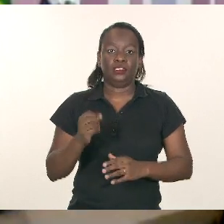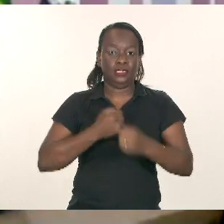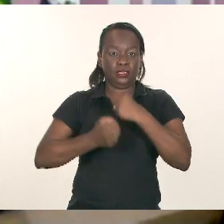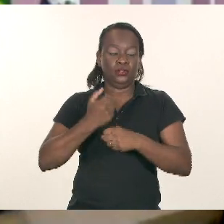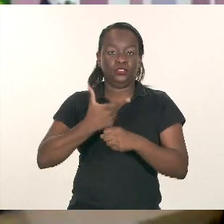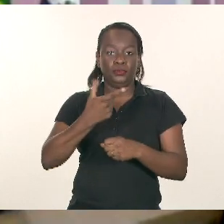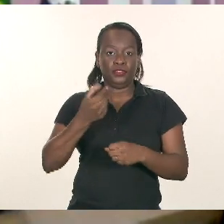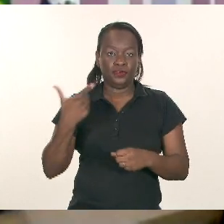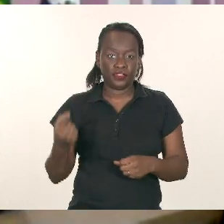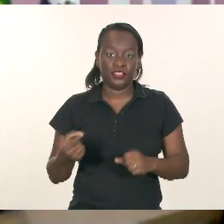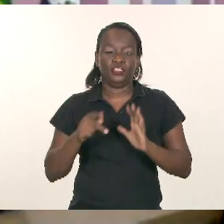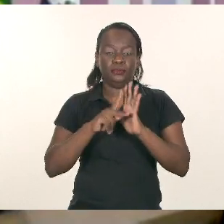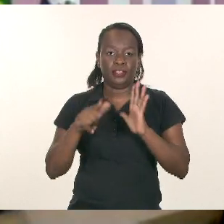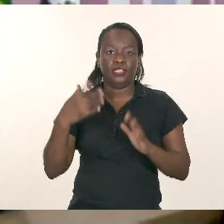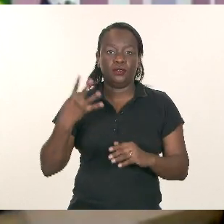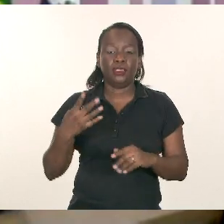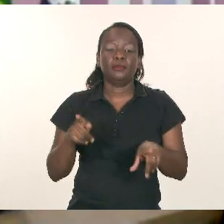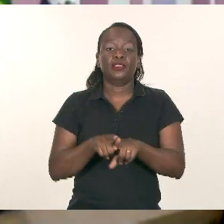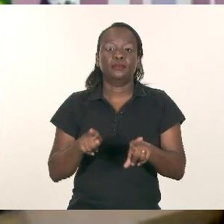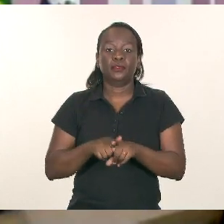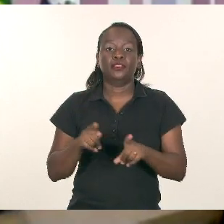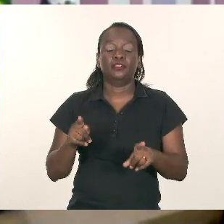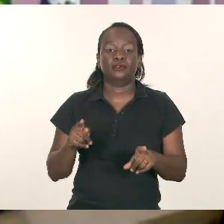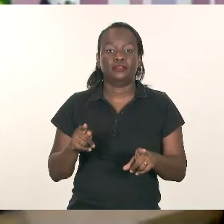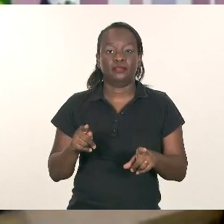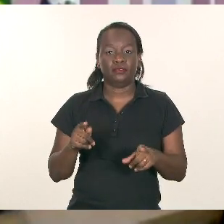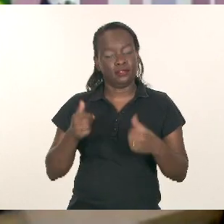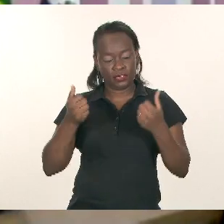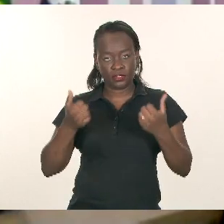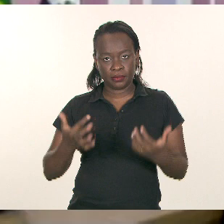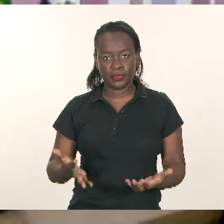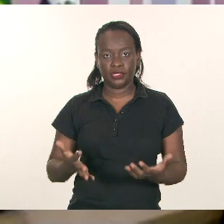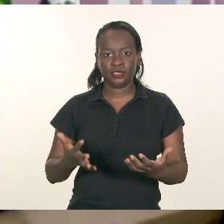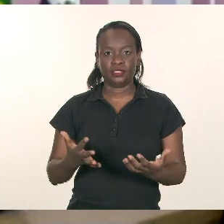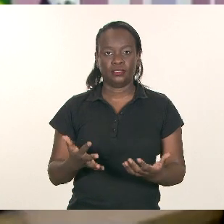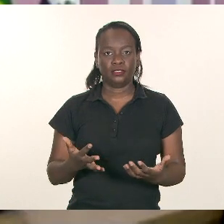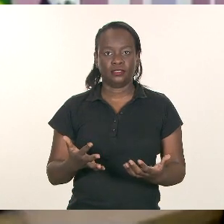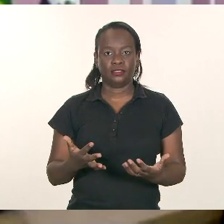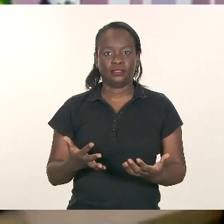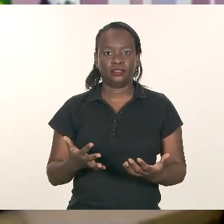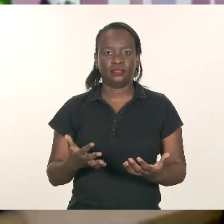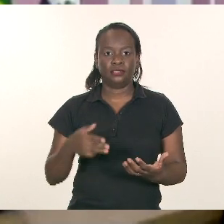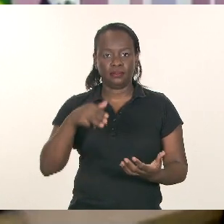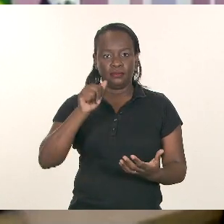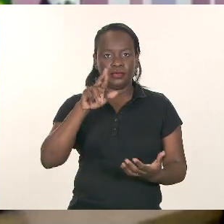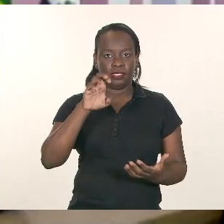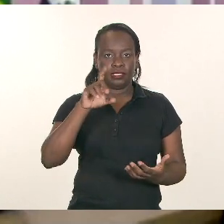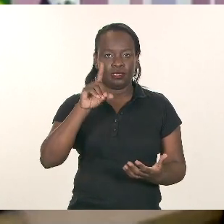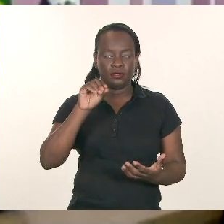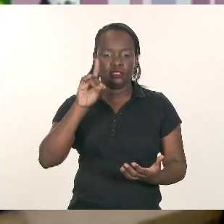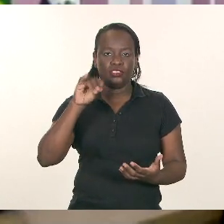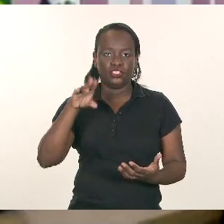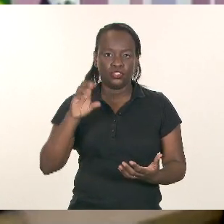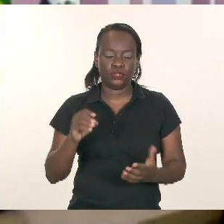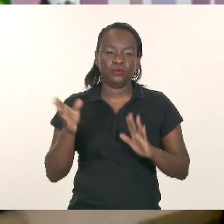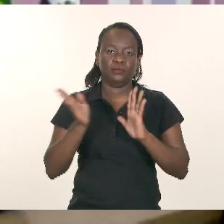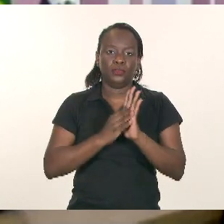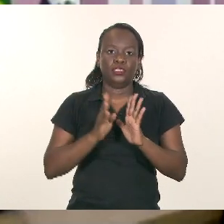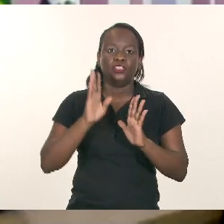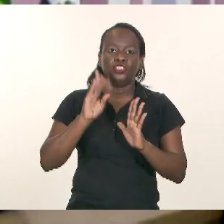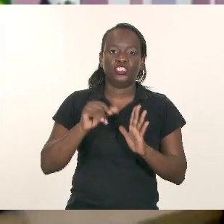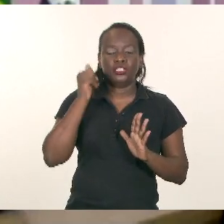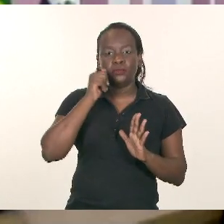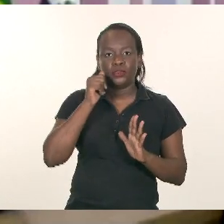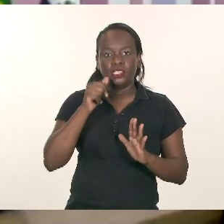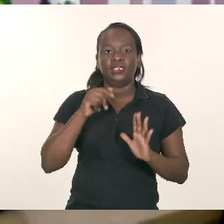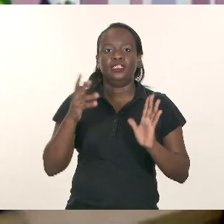2270-2020, que é o quarto PL, mas também o projeto que fala do Marcelo Seudino, que inclui no calendário o Dia da